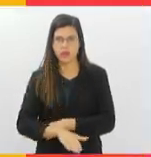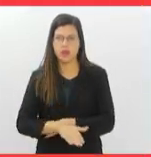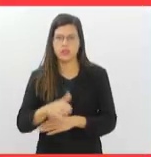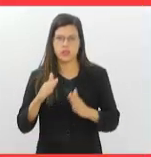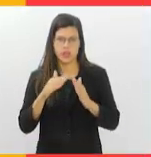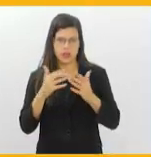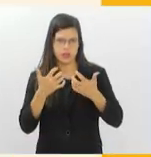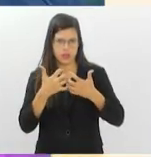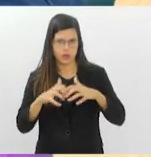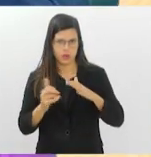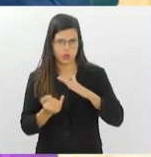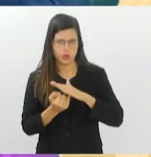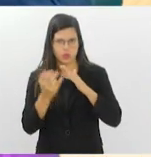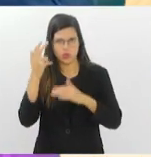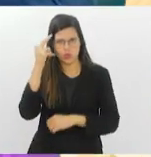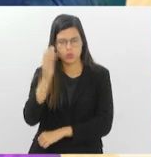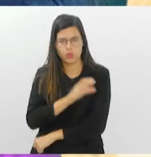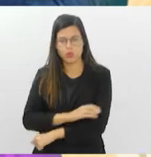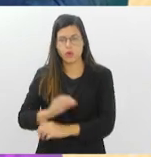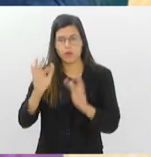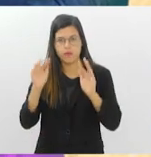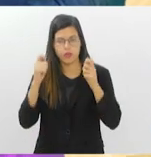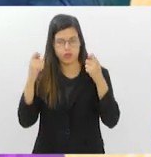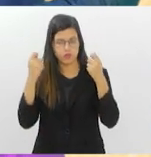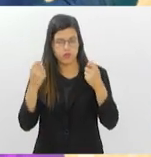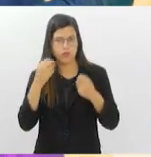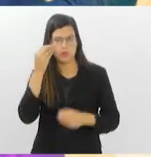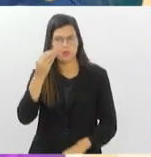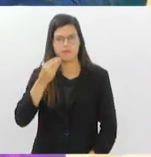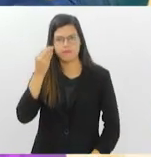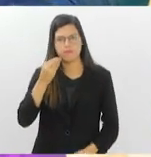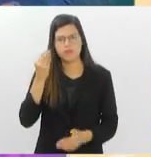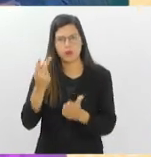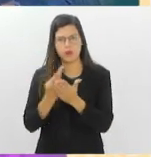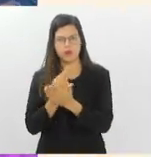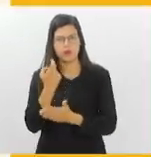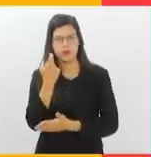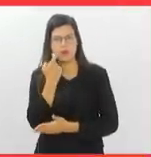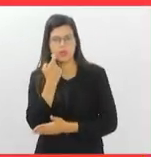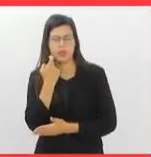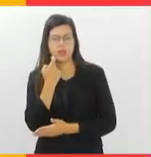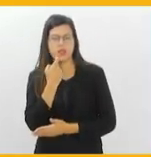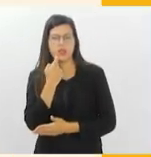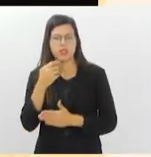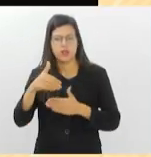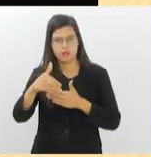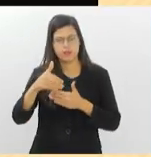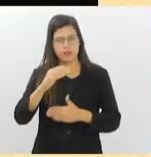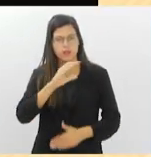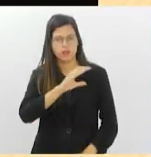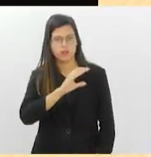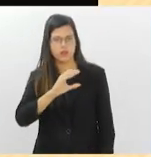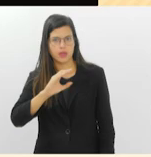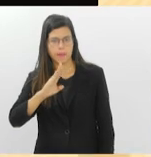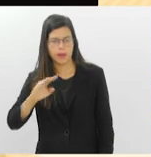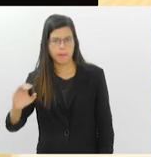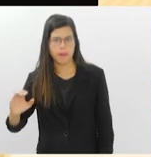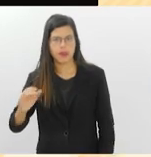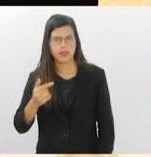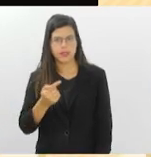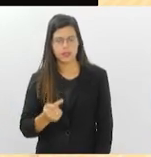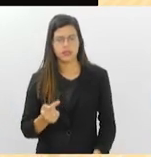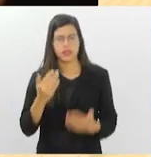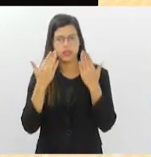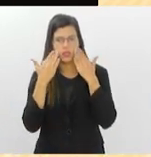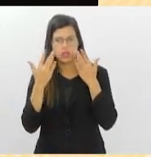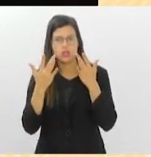Cultura o festival Experimenta acontece a partir desta sexta no CCBB ao todo serão sete espetáculos de